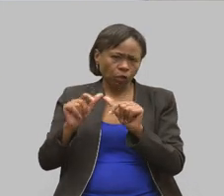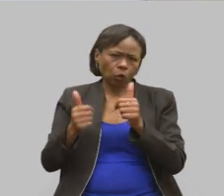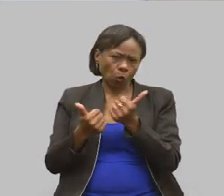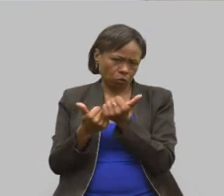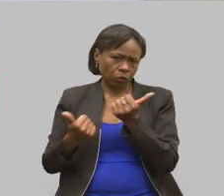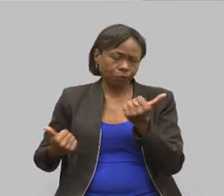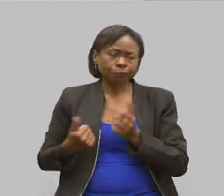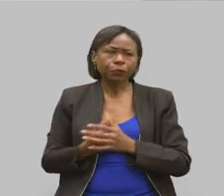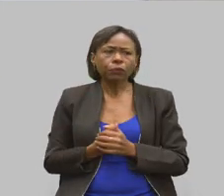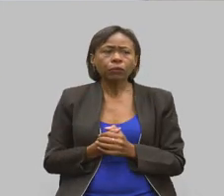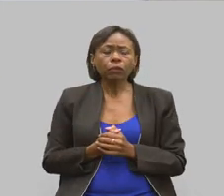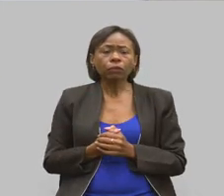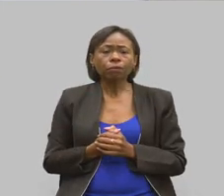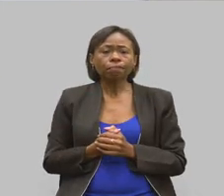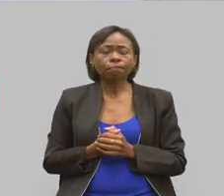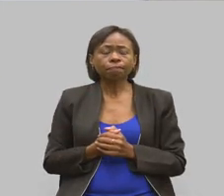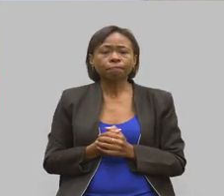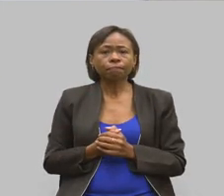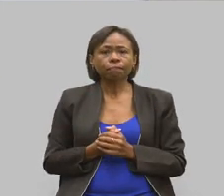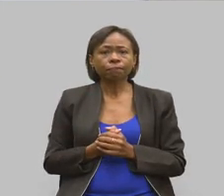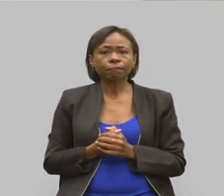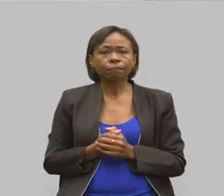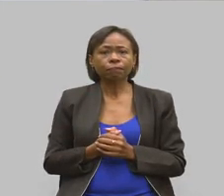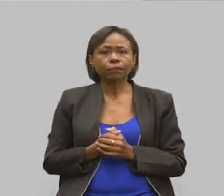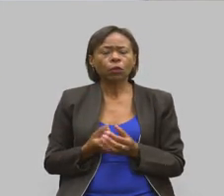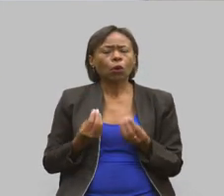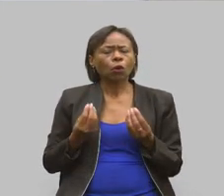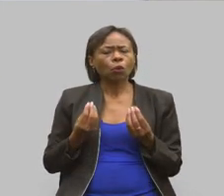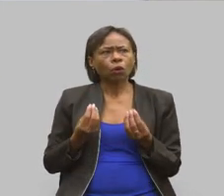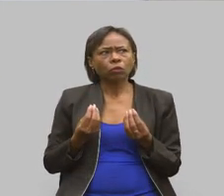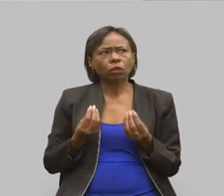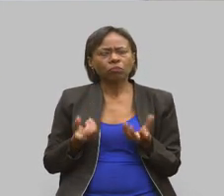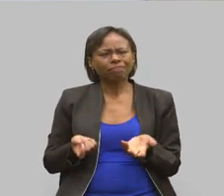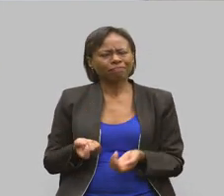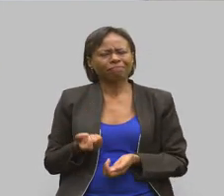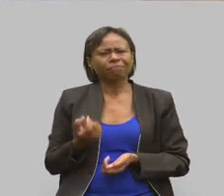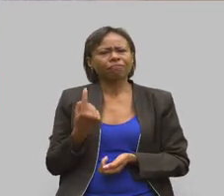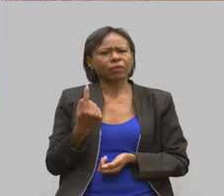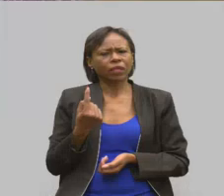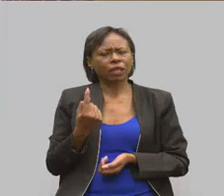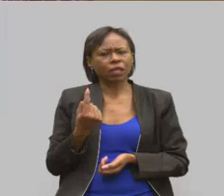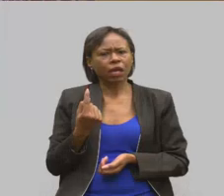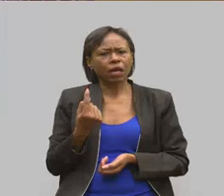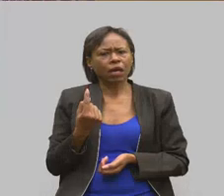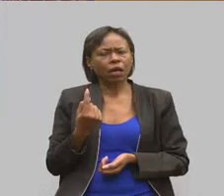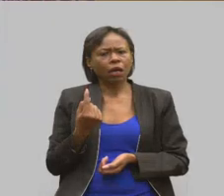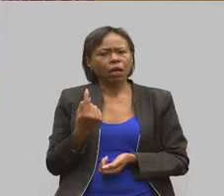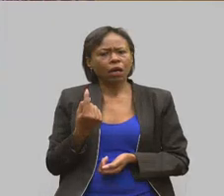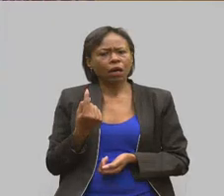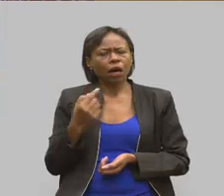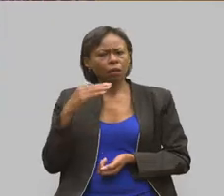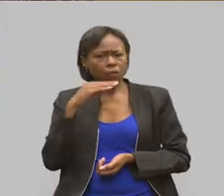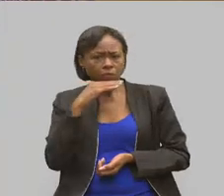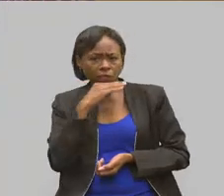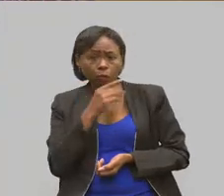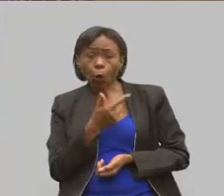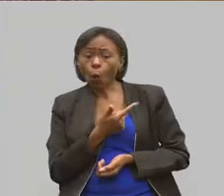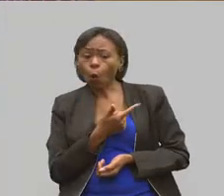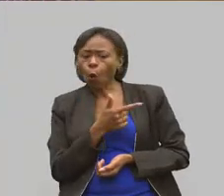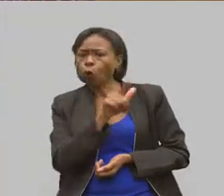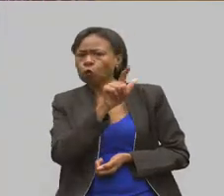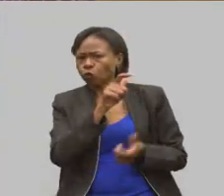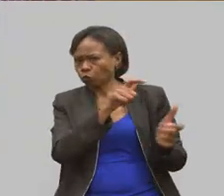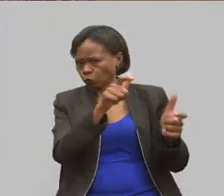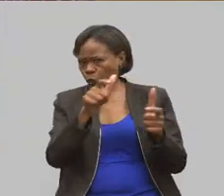quão é estranho nós percebemos que em outras instituições que tem